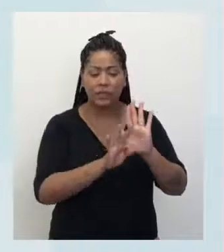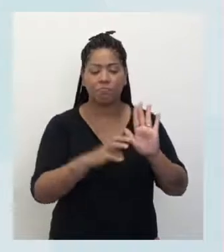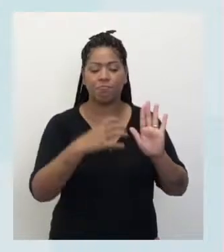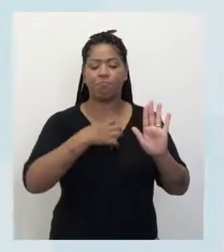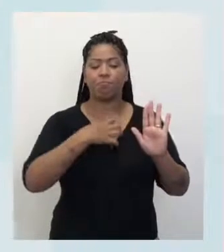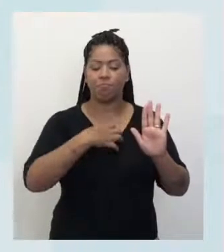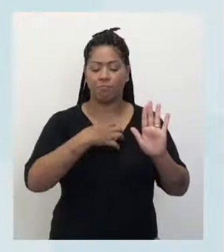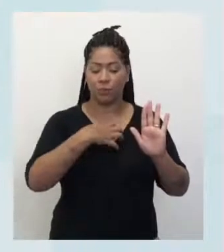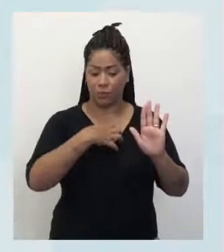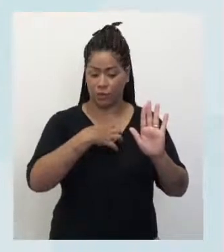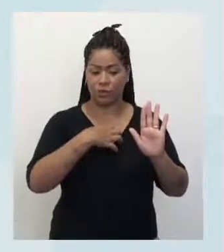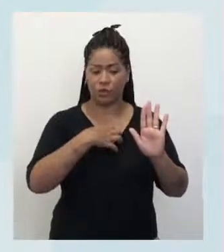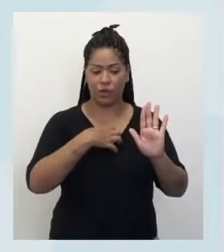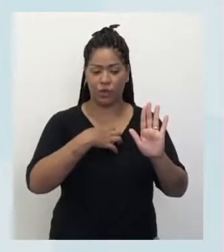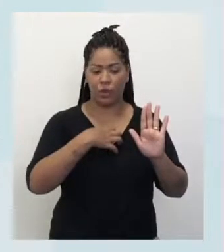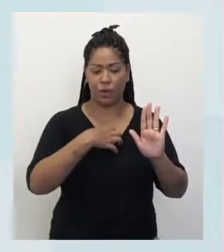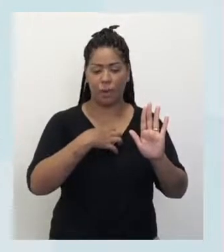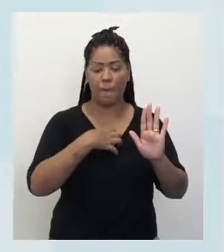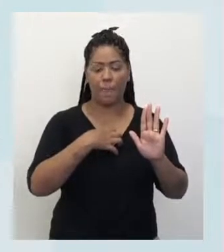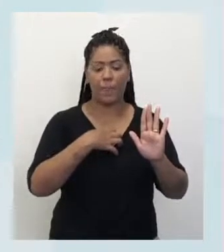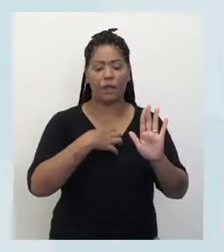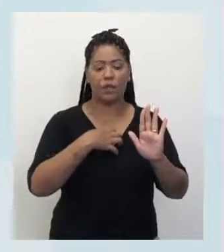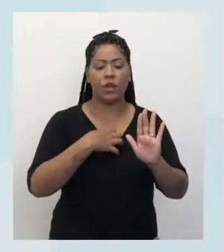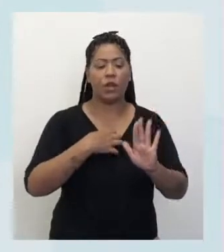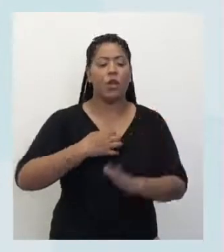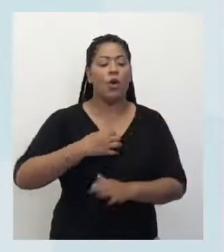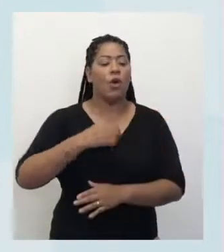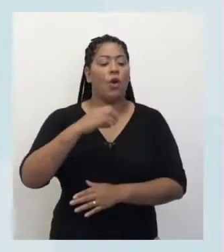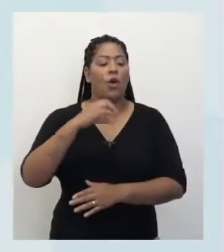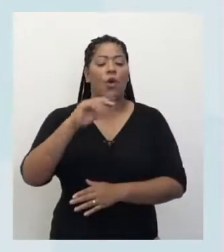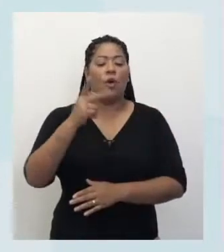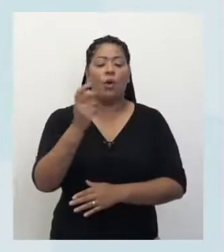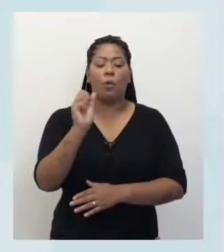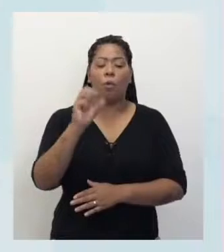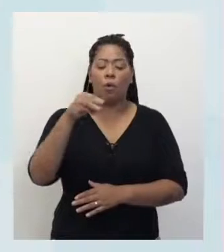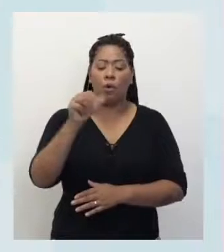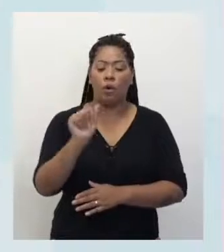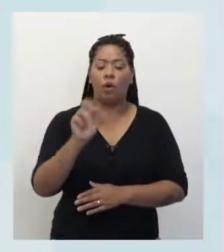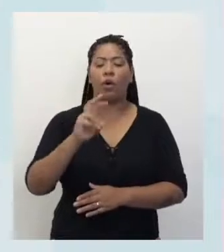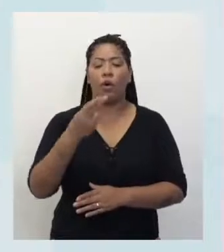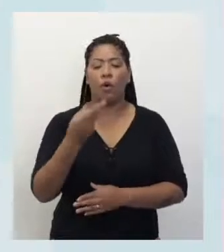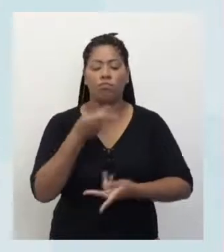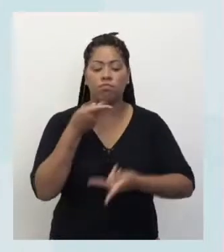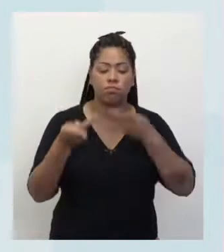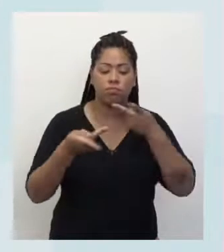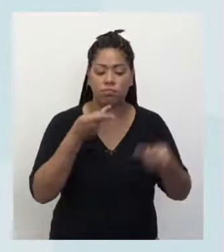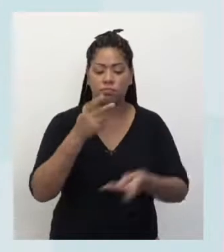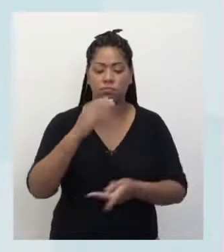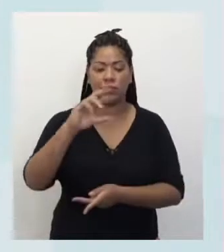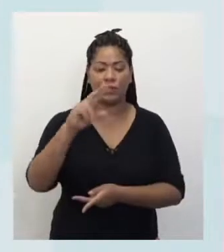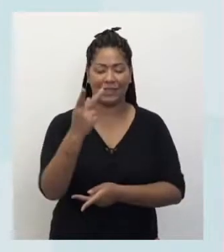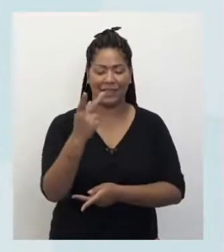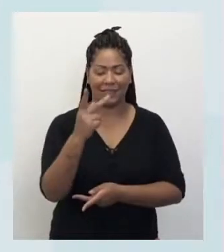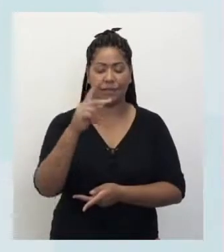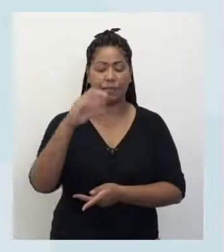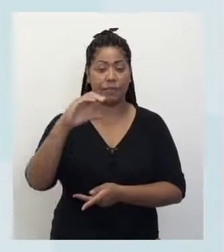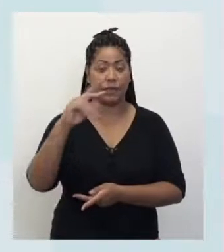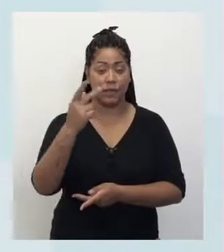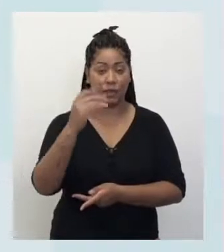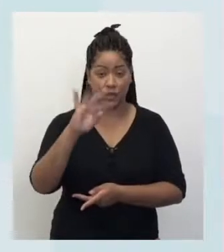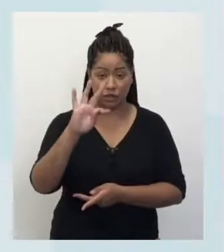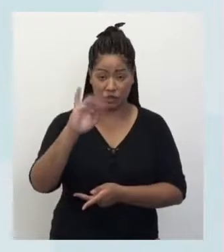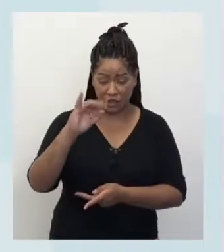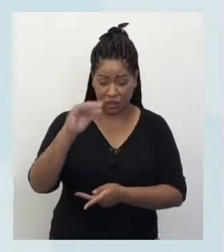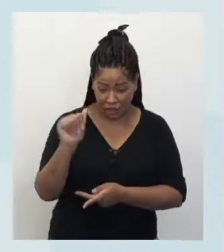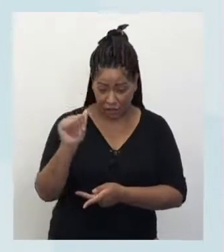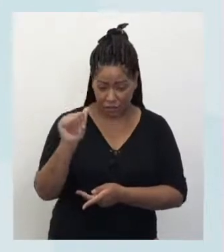de sentido, humor, ironia ou crítica, produzido pelo uso de palavras, expressões,